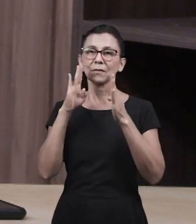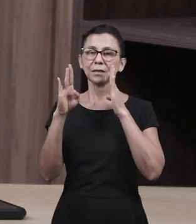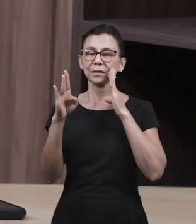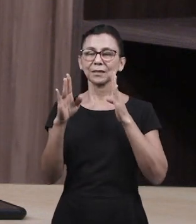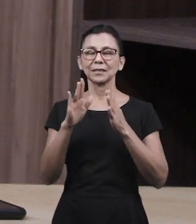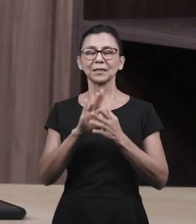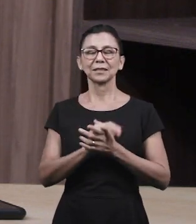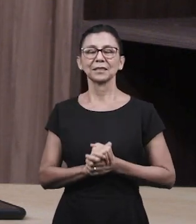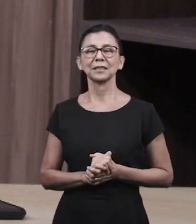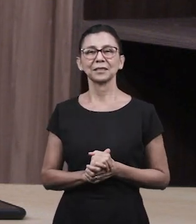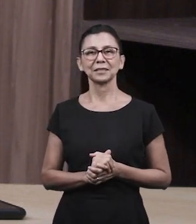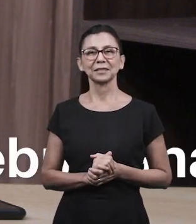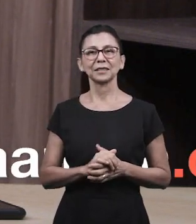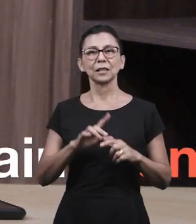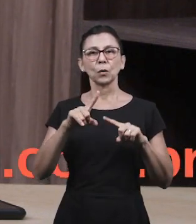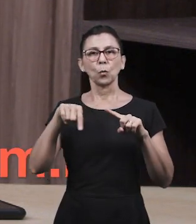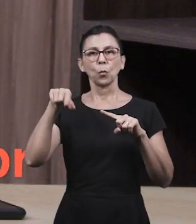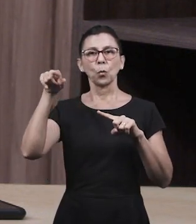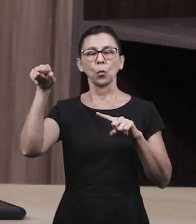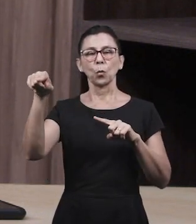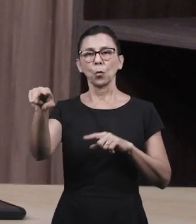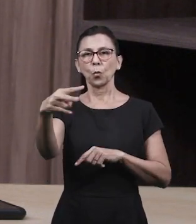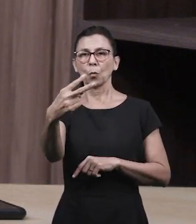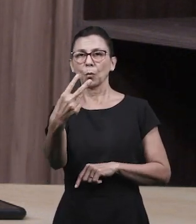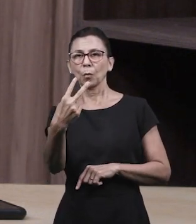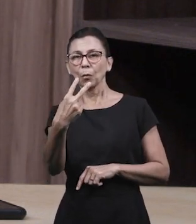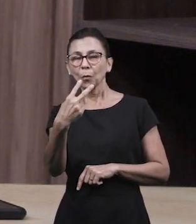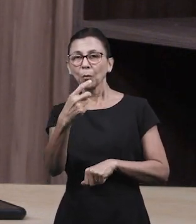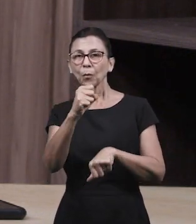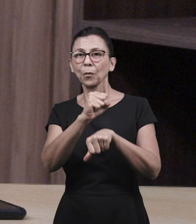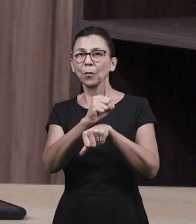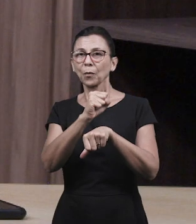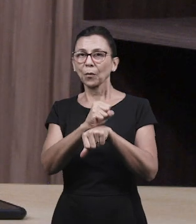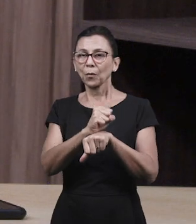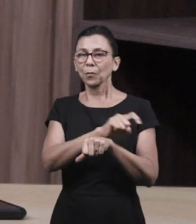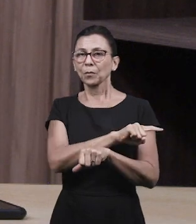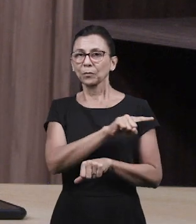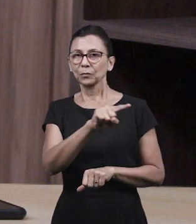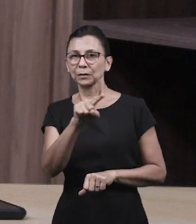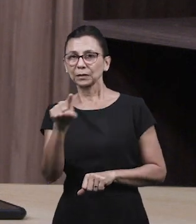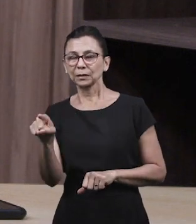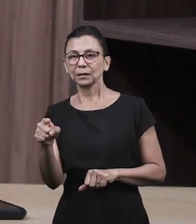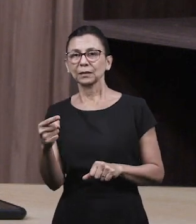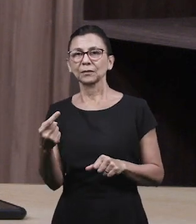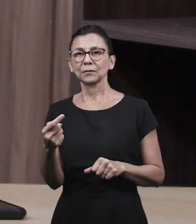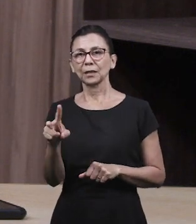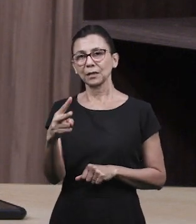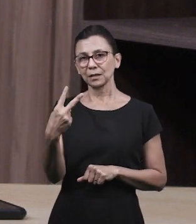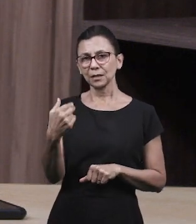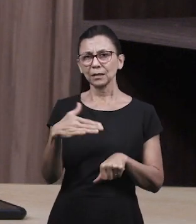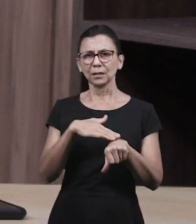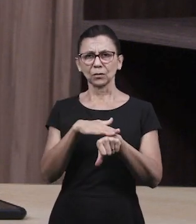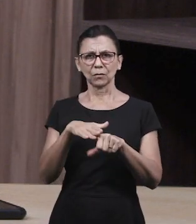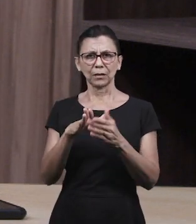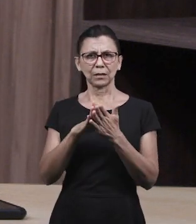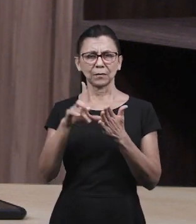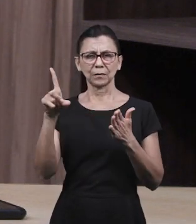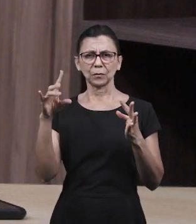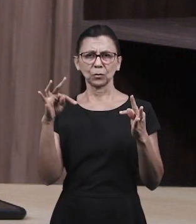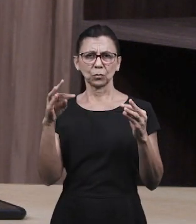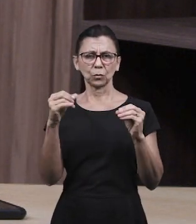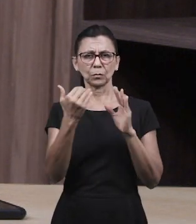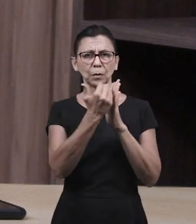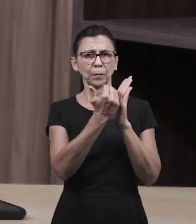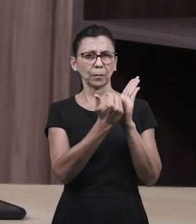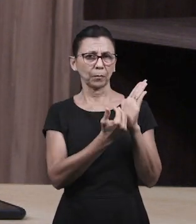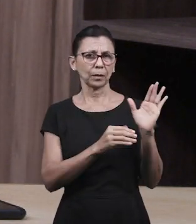Manaim. Contamos com a sua audiência e esperamos que o programa Conversas Bíblicas como um todo e estas edições